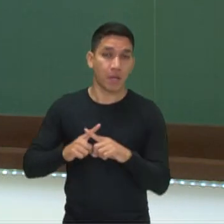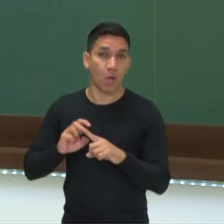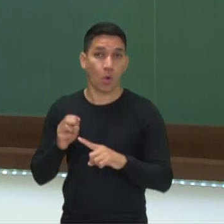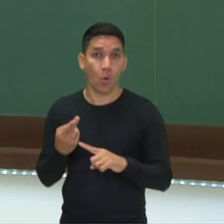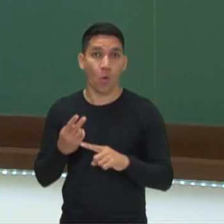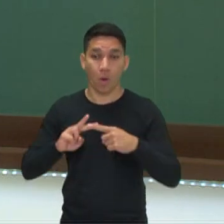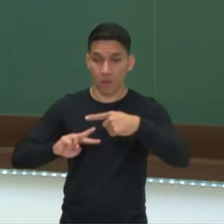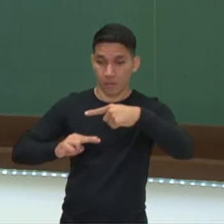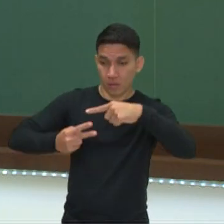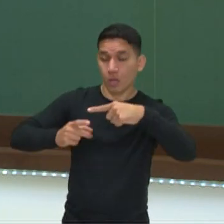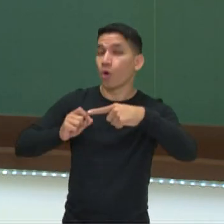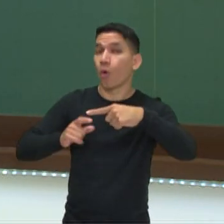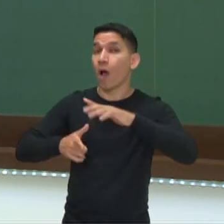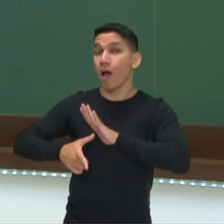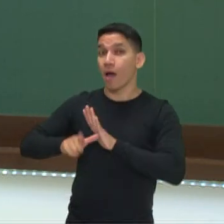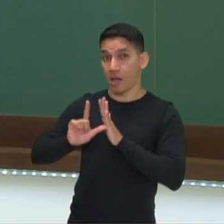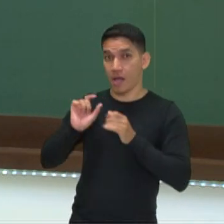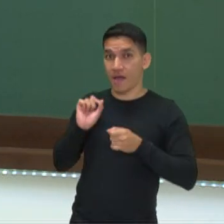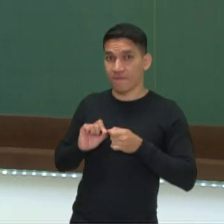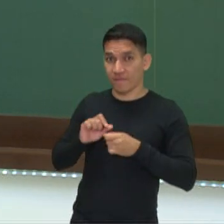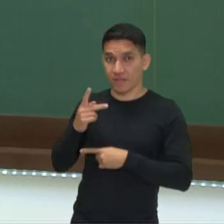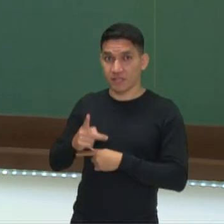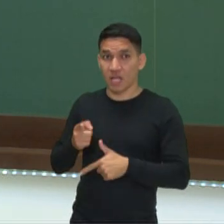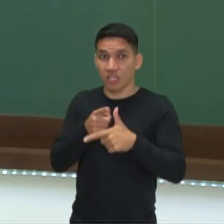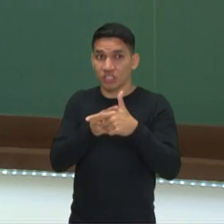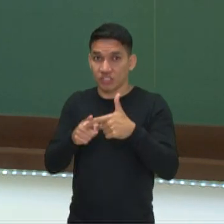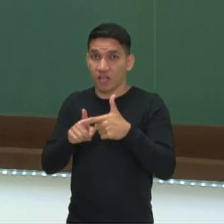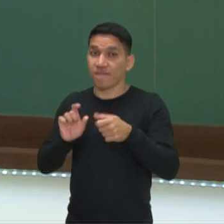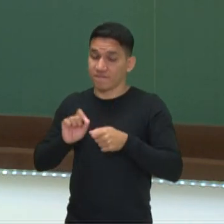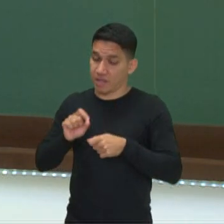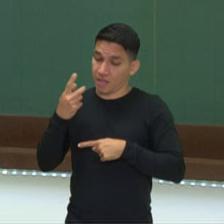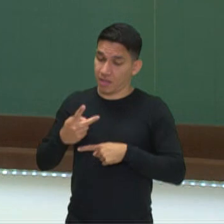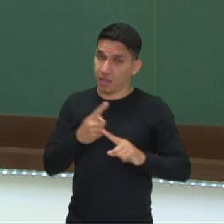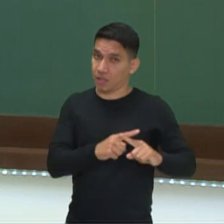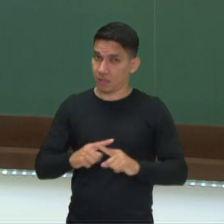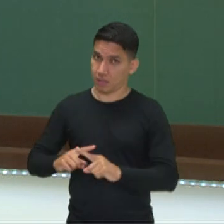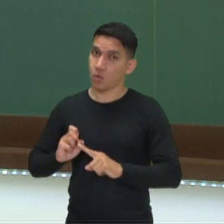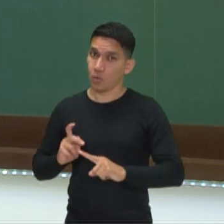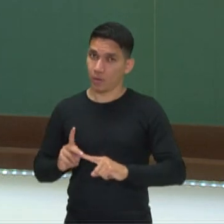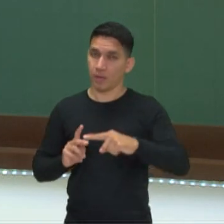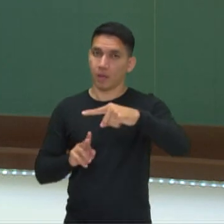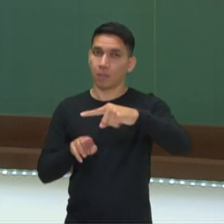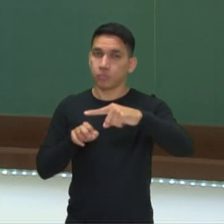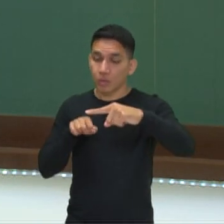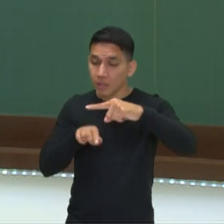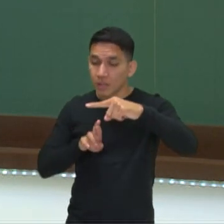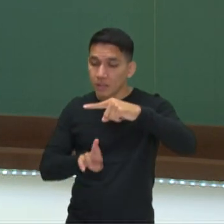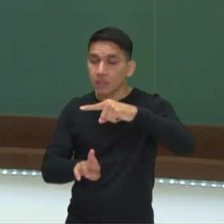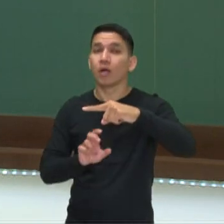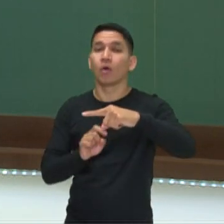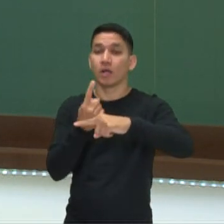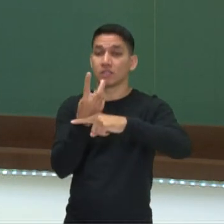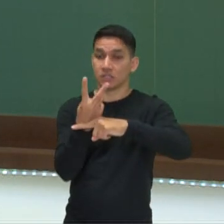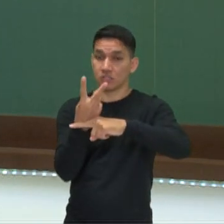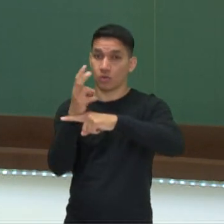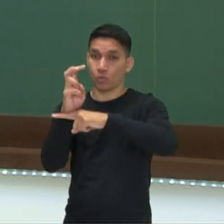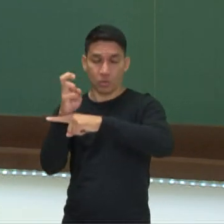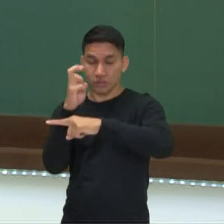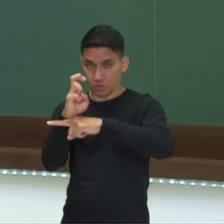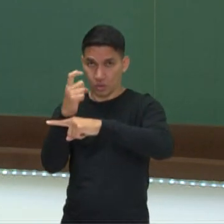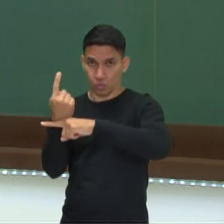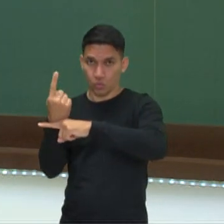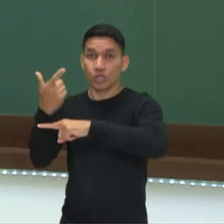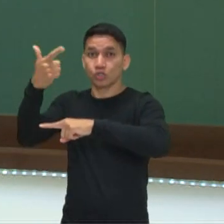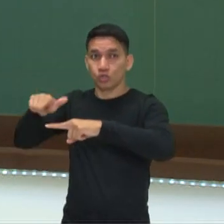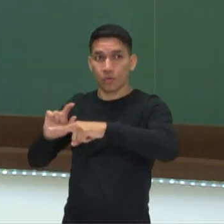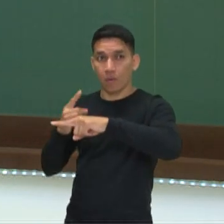da potência, antes de efetuar a divisão, você faz a multiplicação, tá? Então, ó, o 51 se repetiu porque eu preciso do número